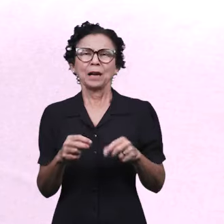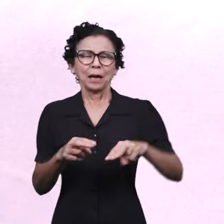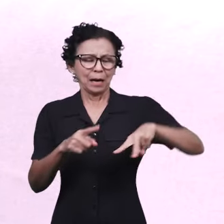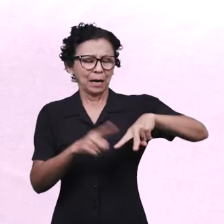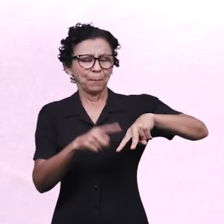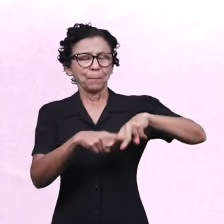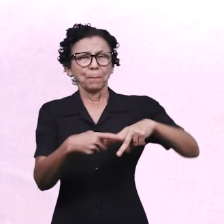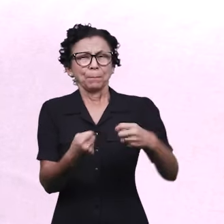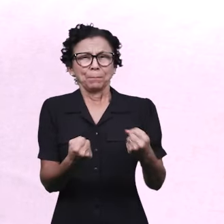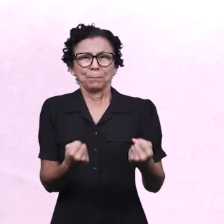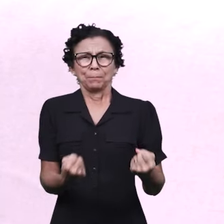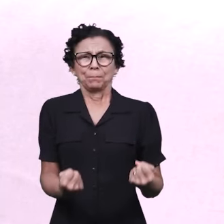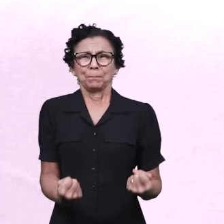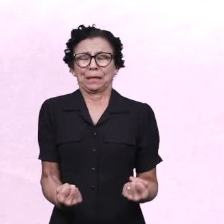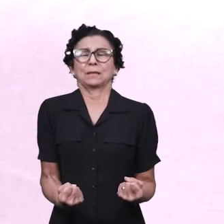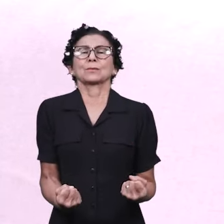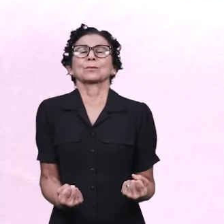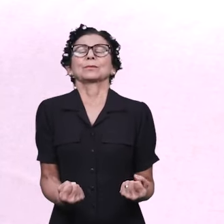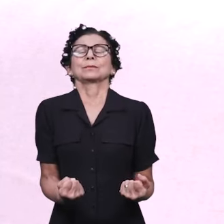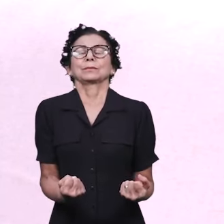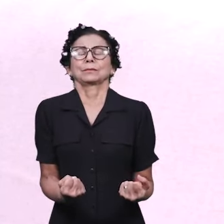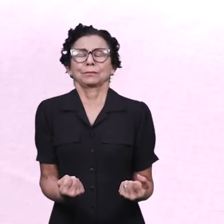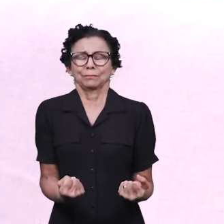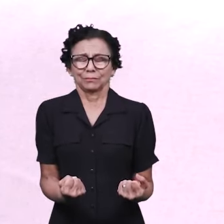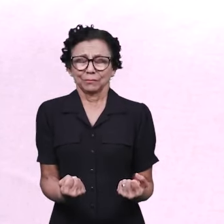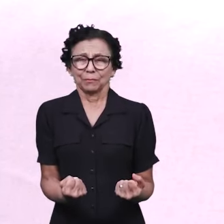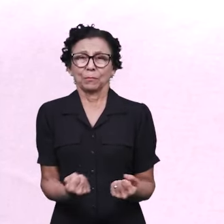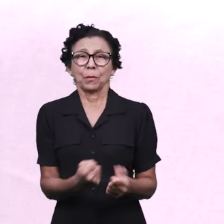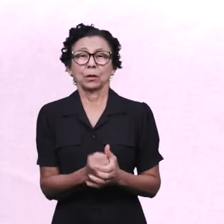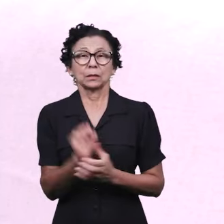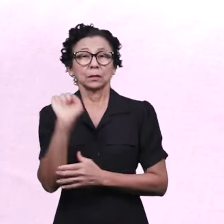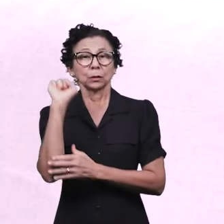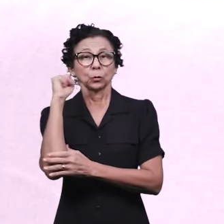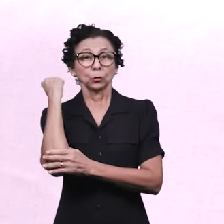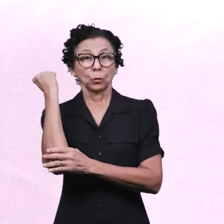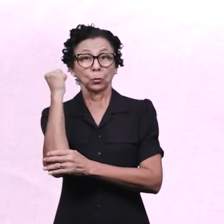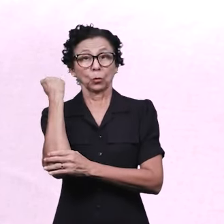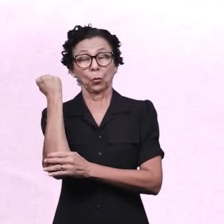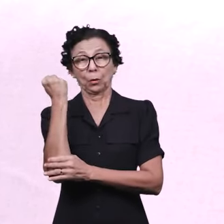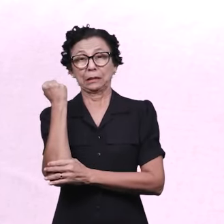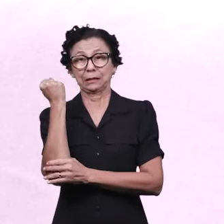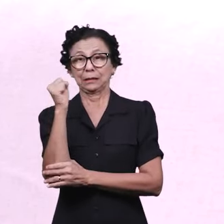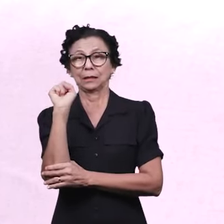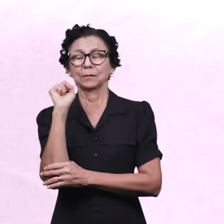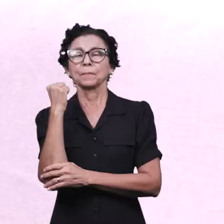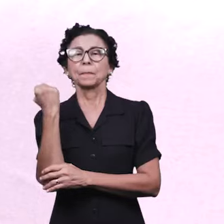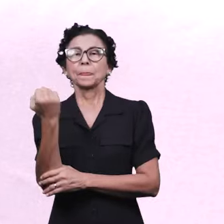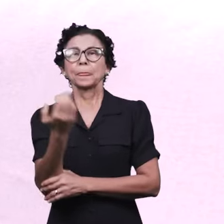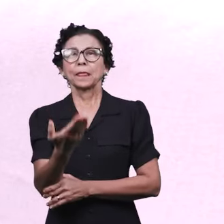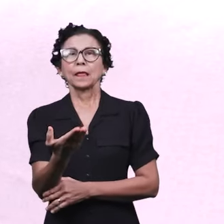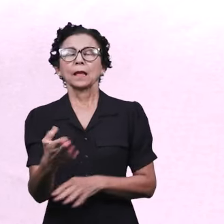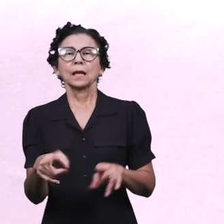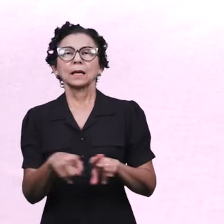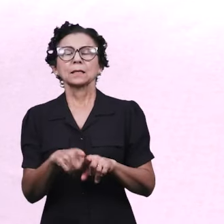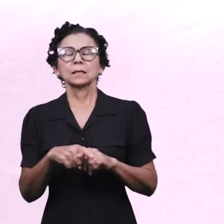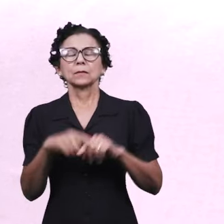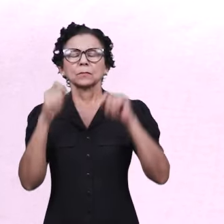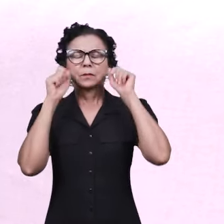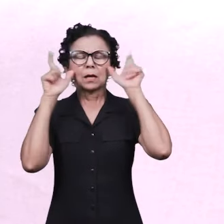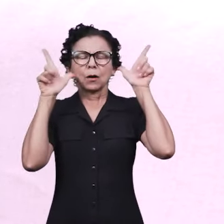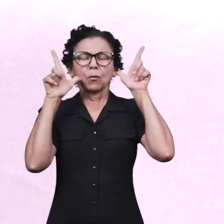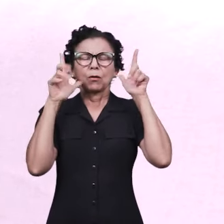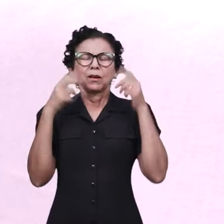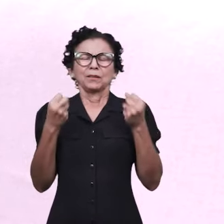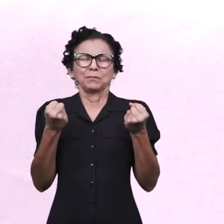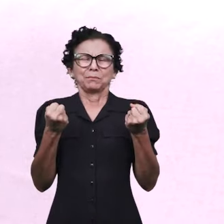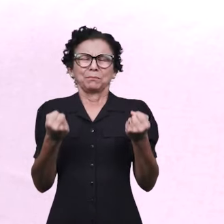pernas né Eh que ela pode ser aguda ou crônica eh ela pode por exemplo já acordar com essa sensação de